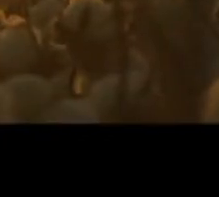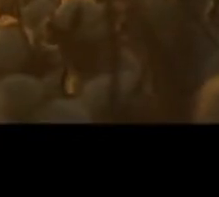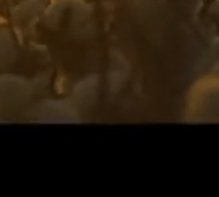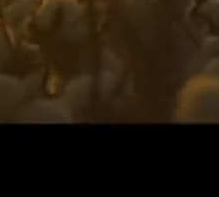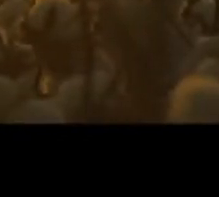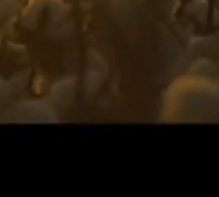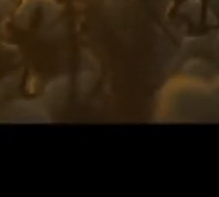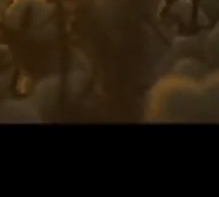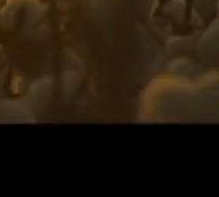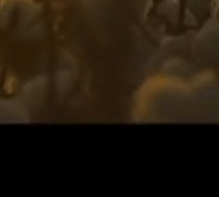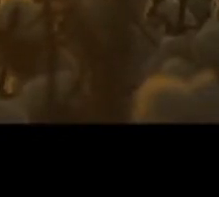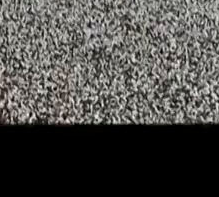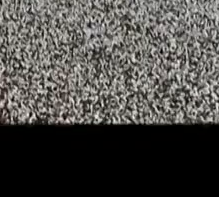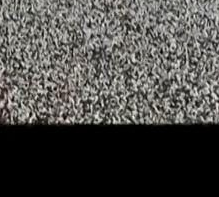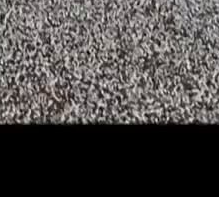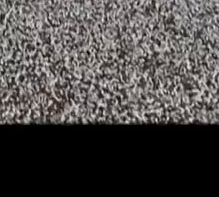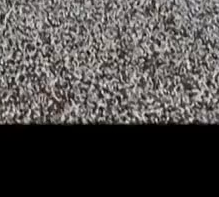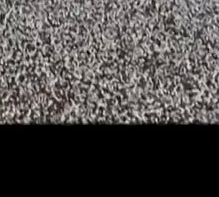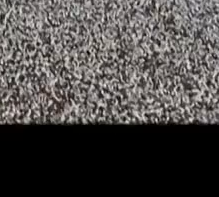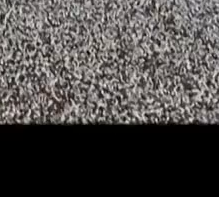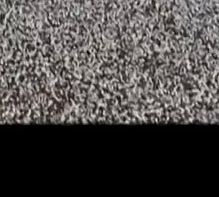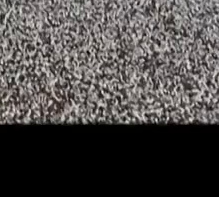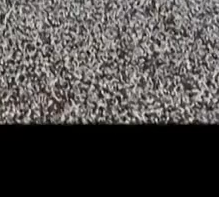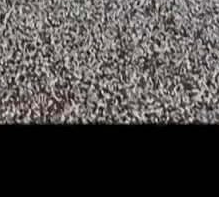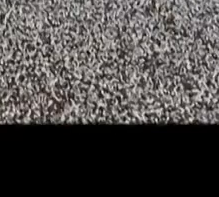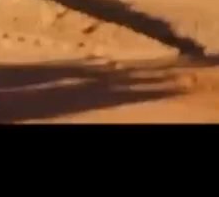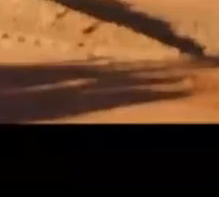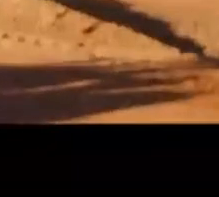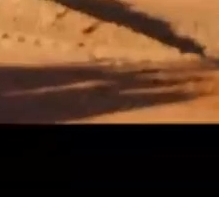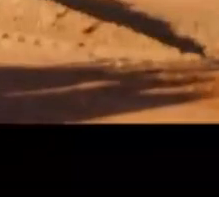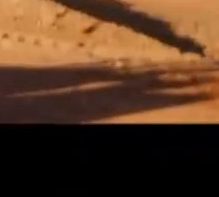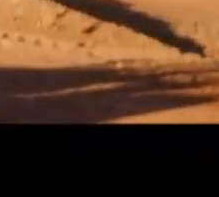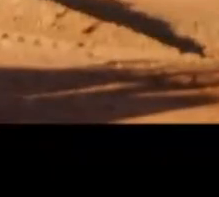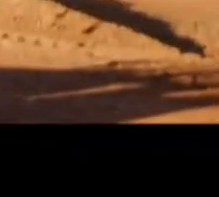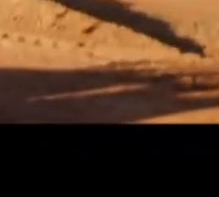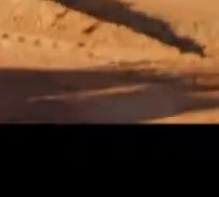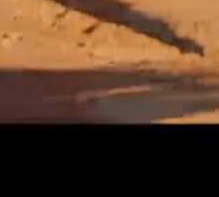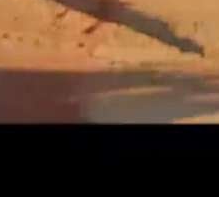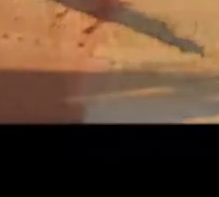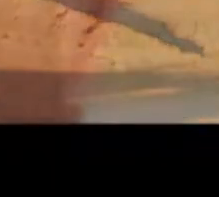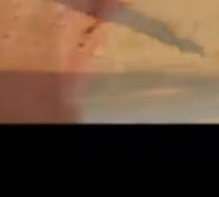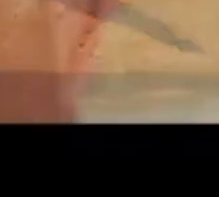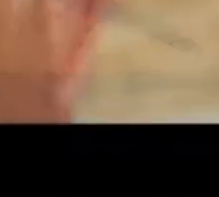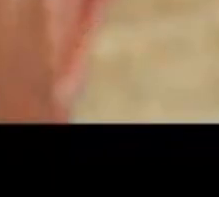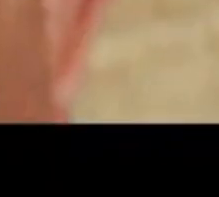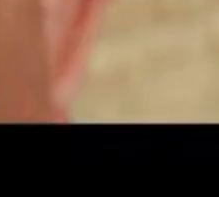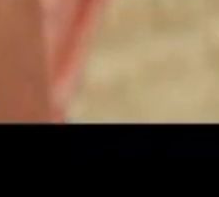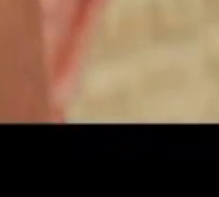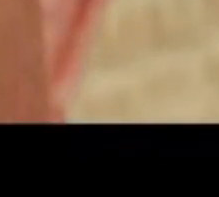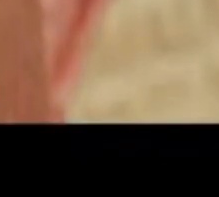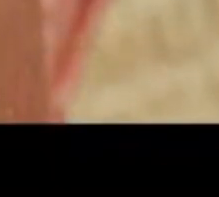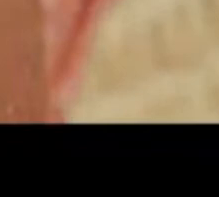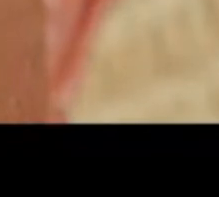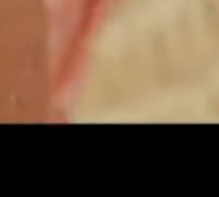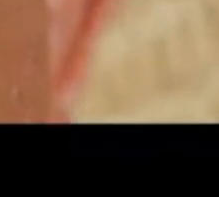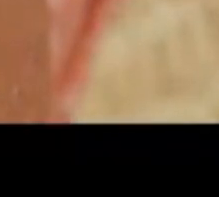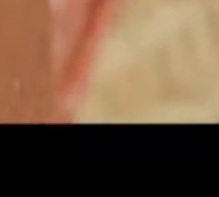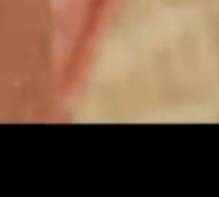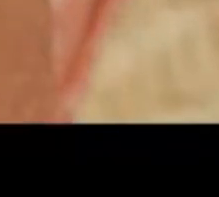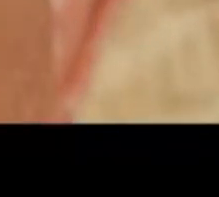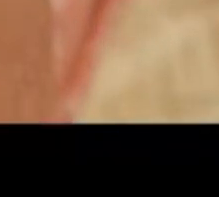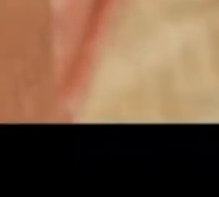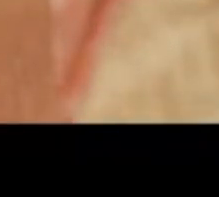Eldorado como outros não há, que o valor de mortais